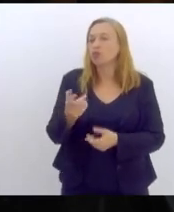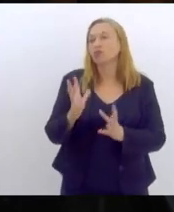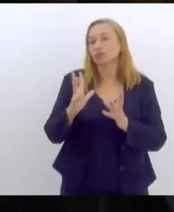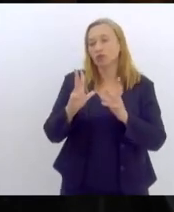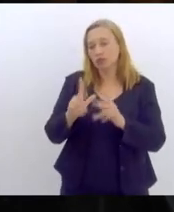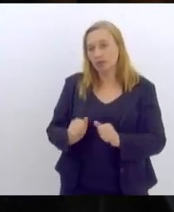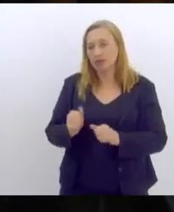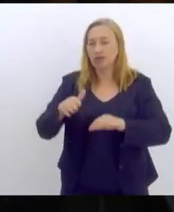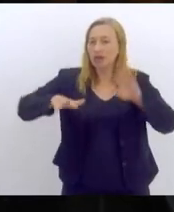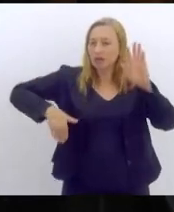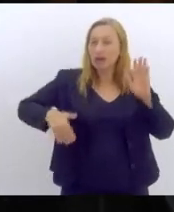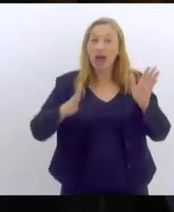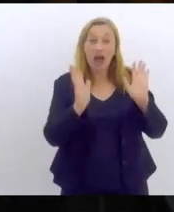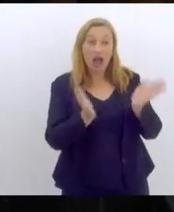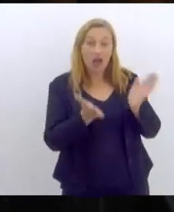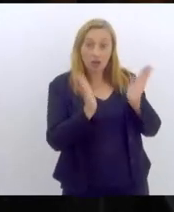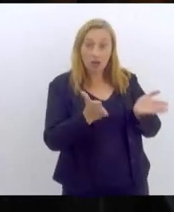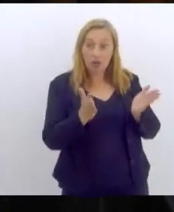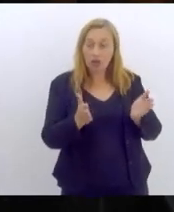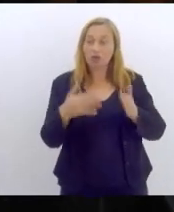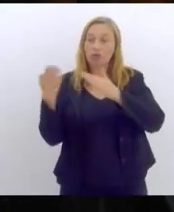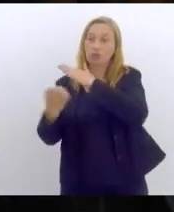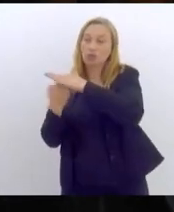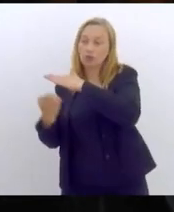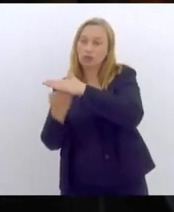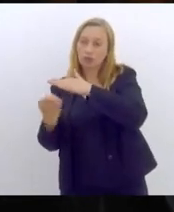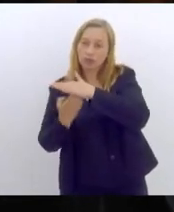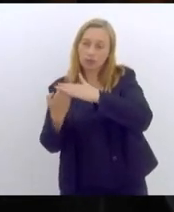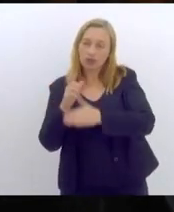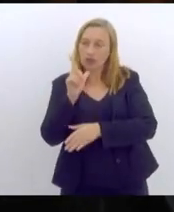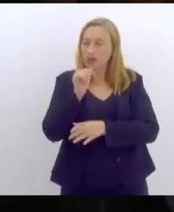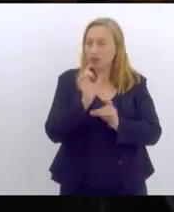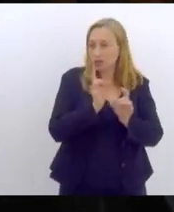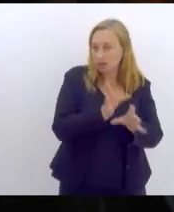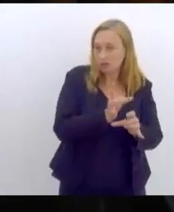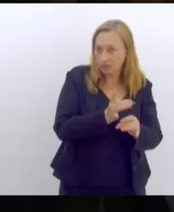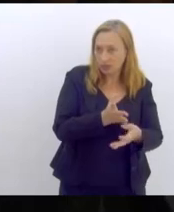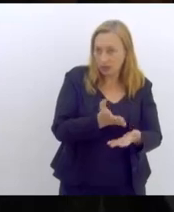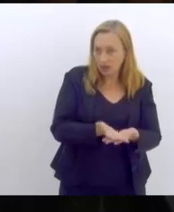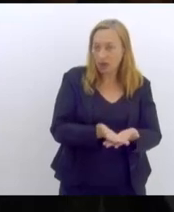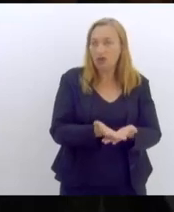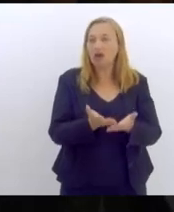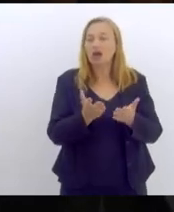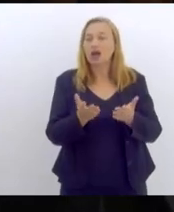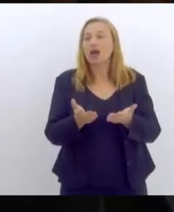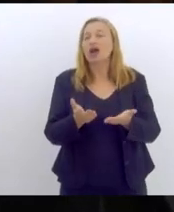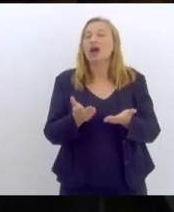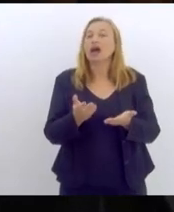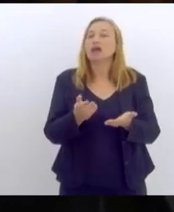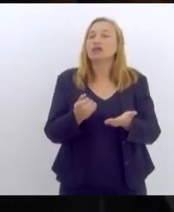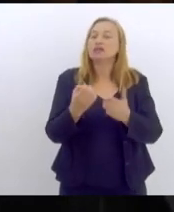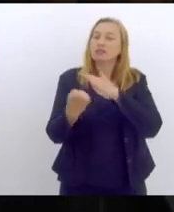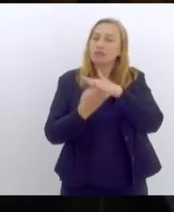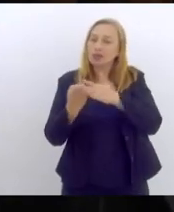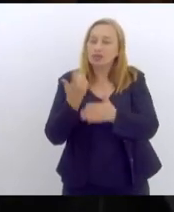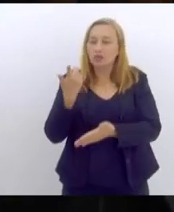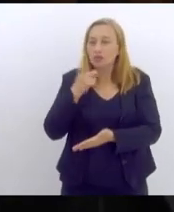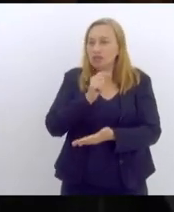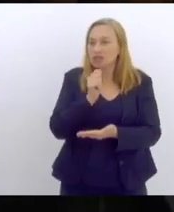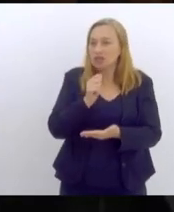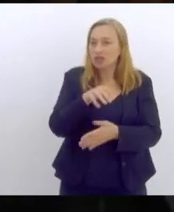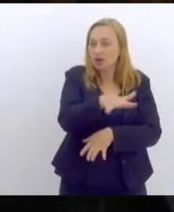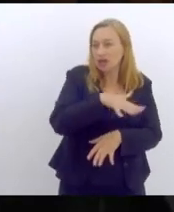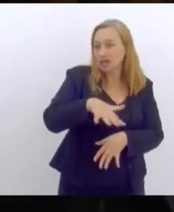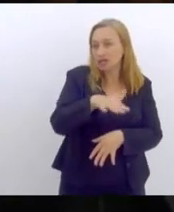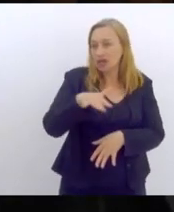da SEDAI, as empresas que ganharam trechos, né, áreas, têm